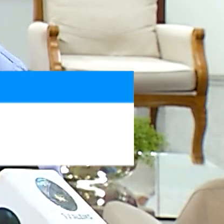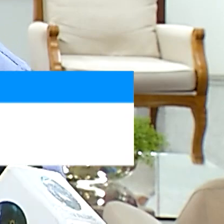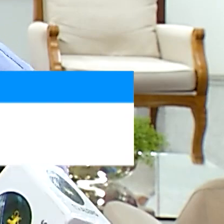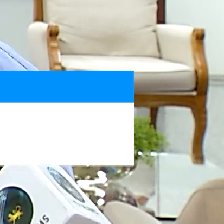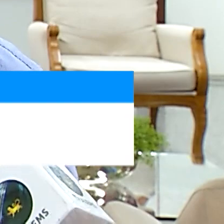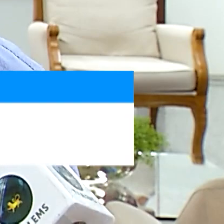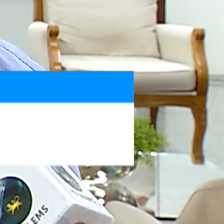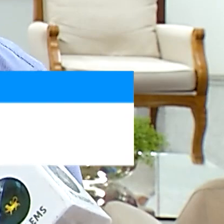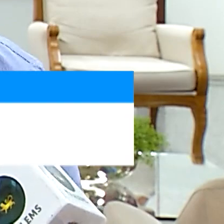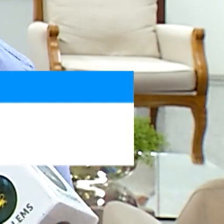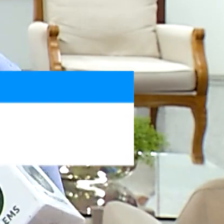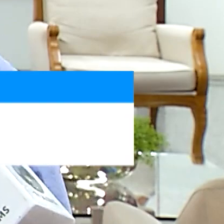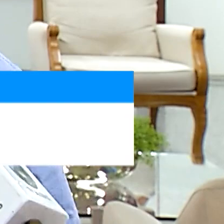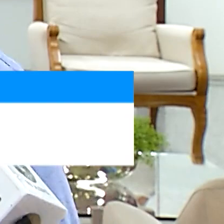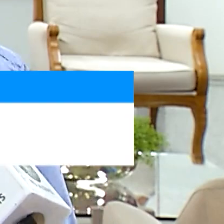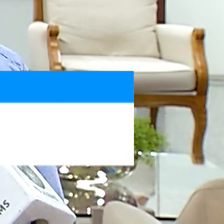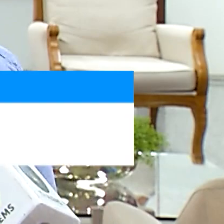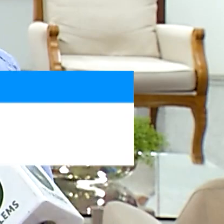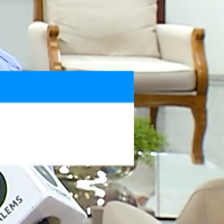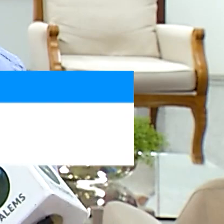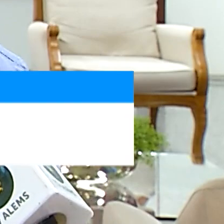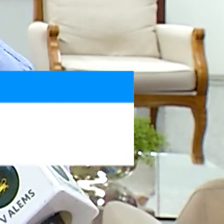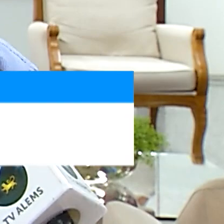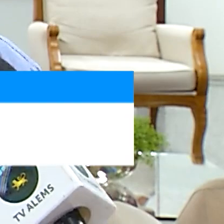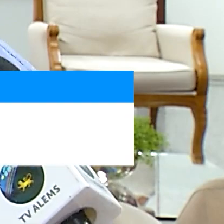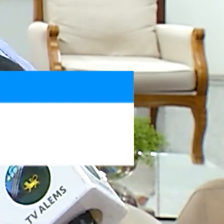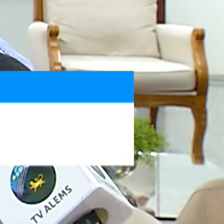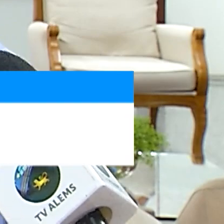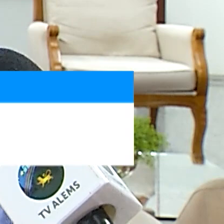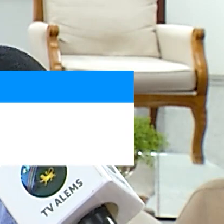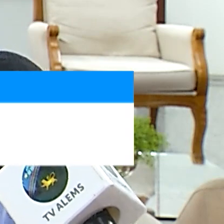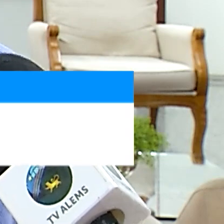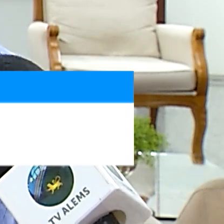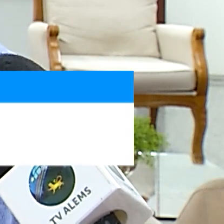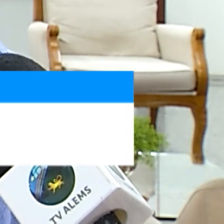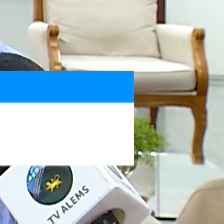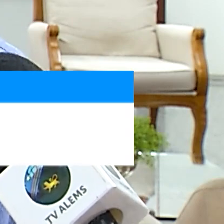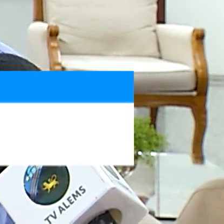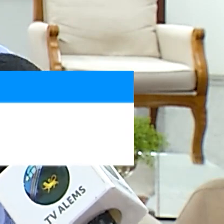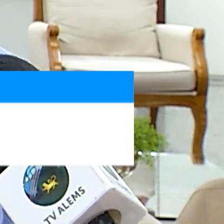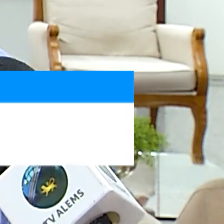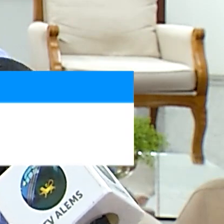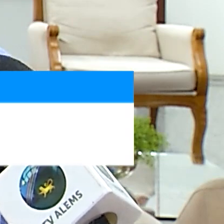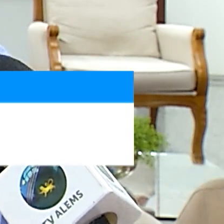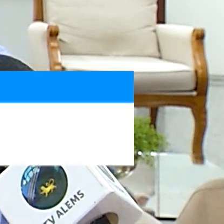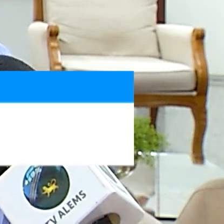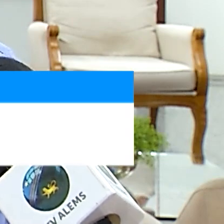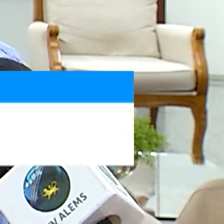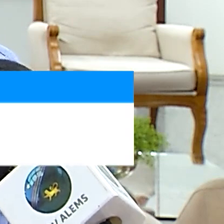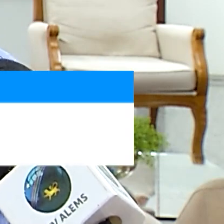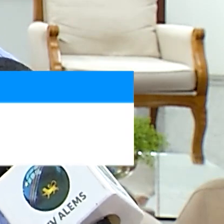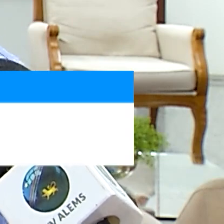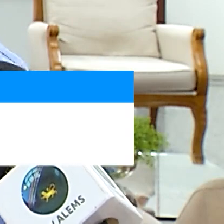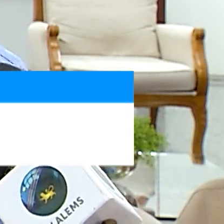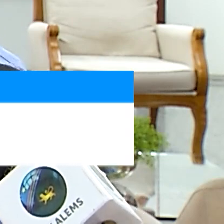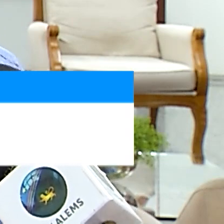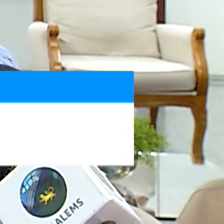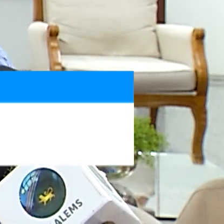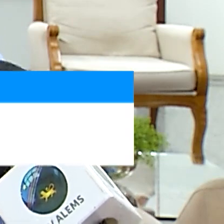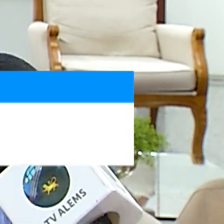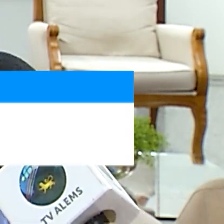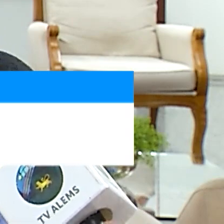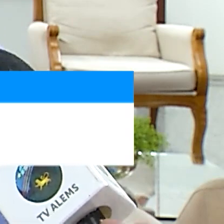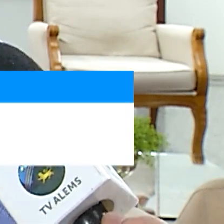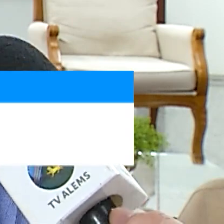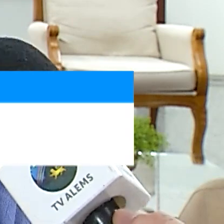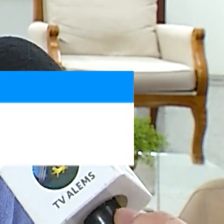sua maneira de pensar. Então, tudo isso ele é trabalhado nessa comissão de transição. Não é? Então, é receber